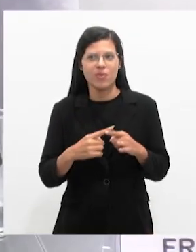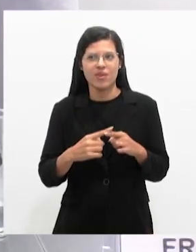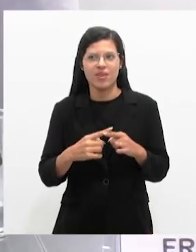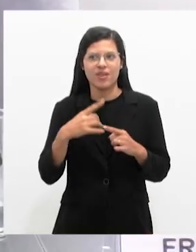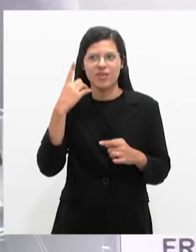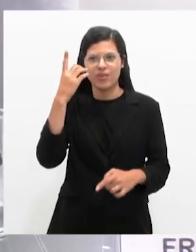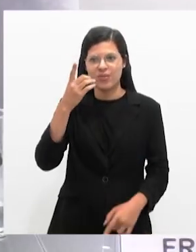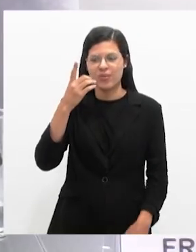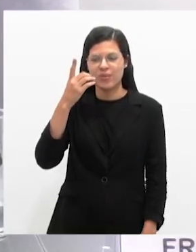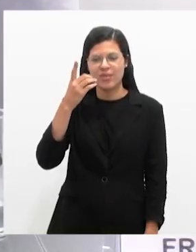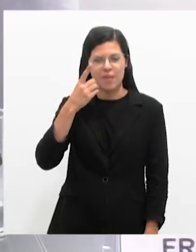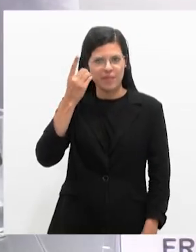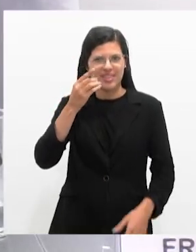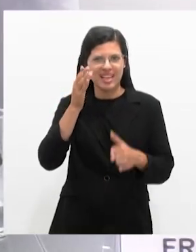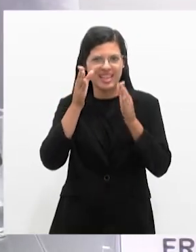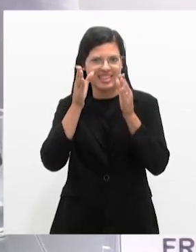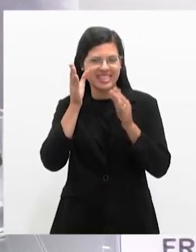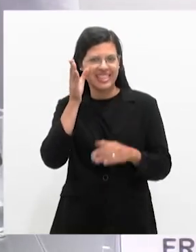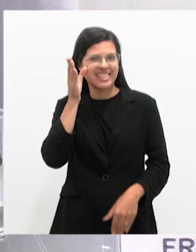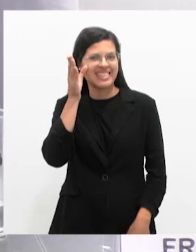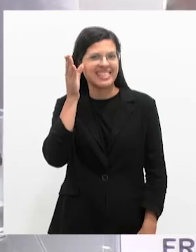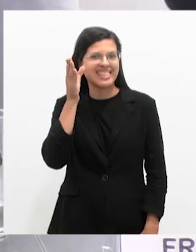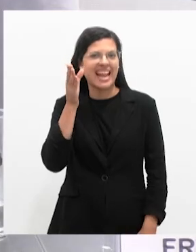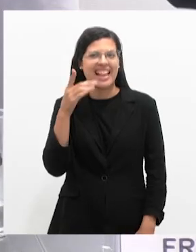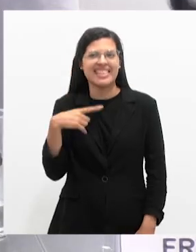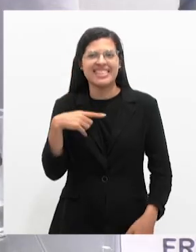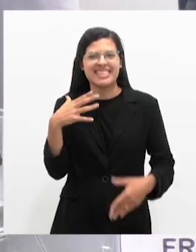Jordão Uma alegria.